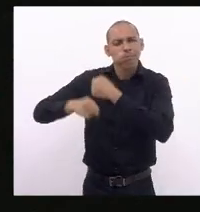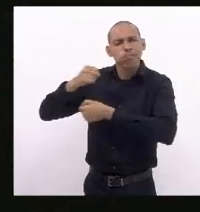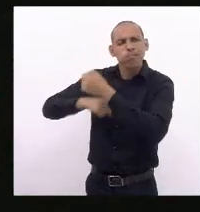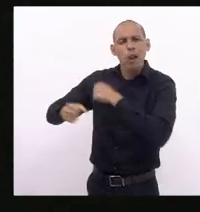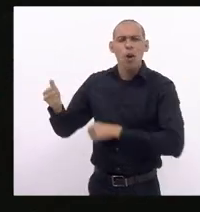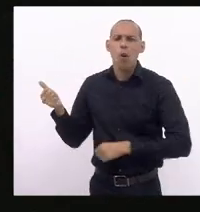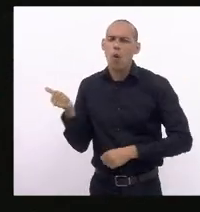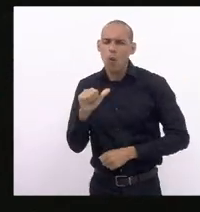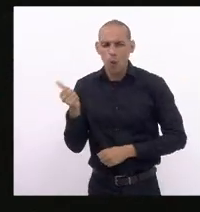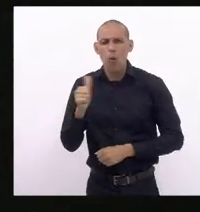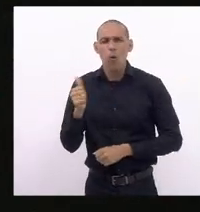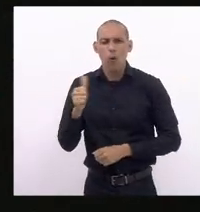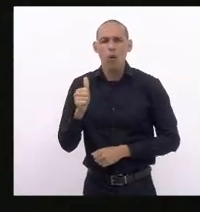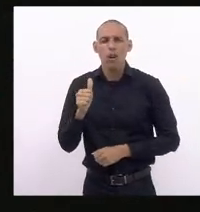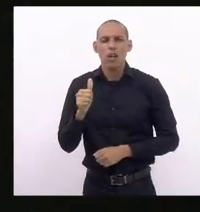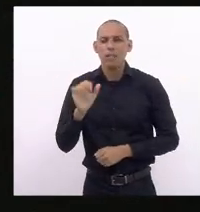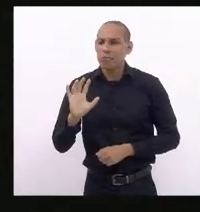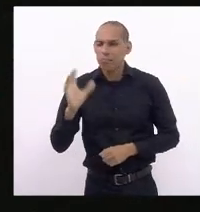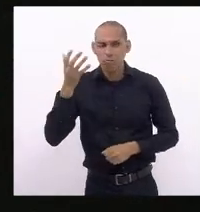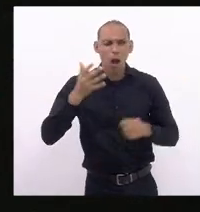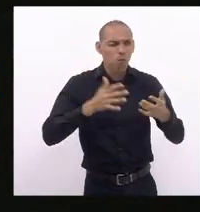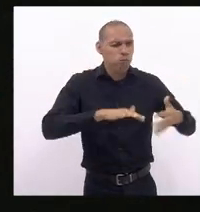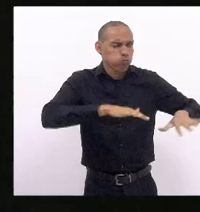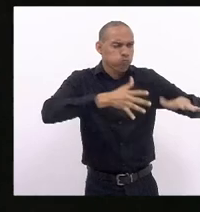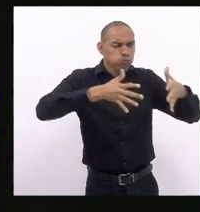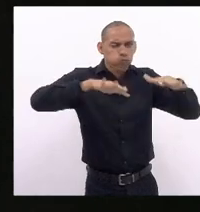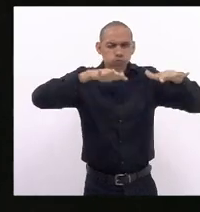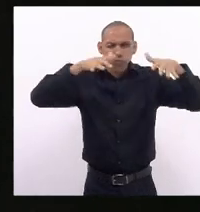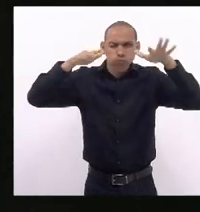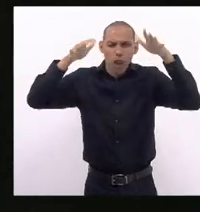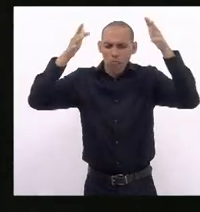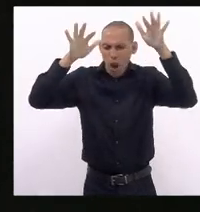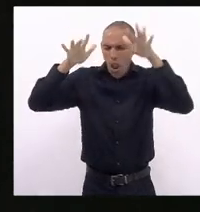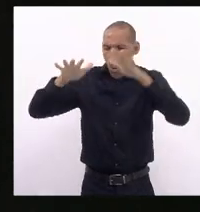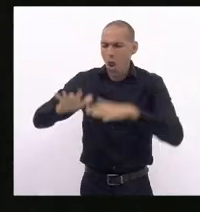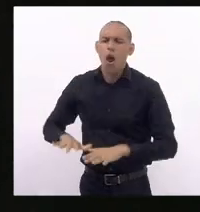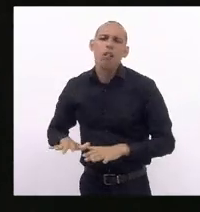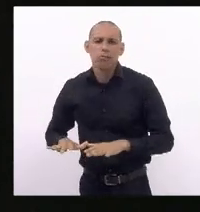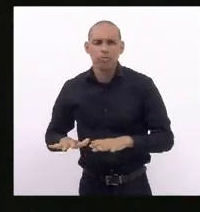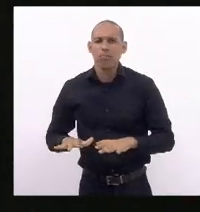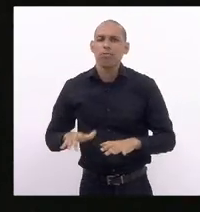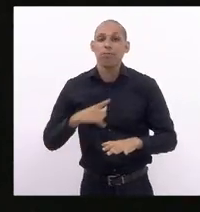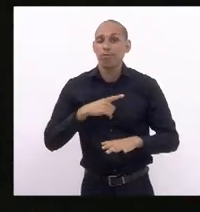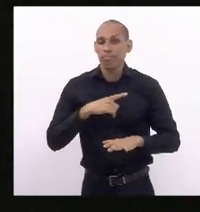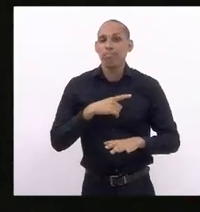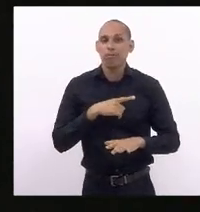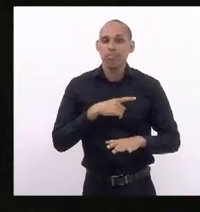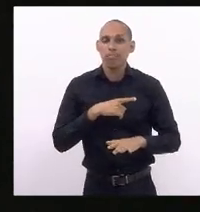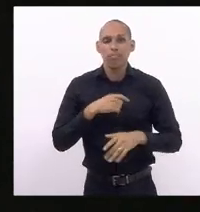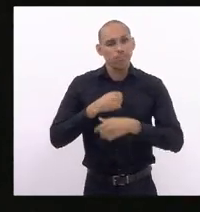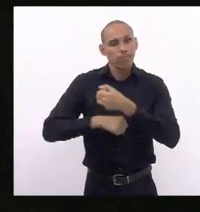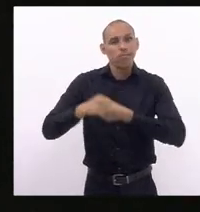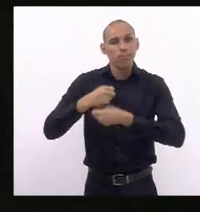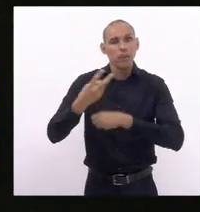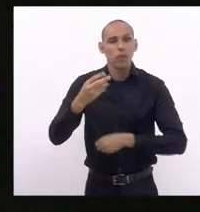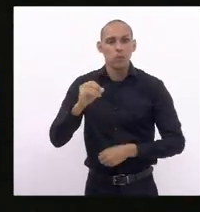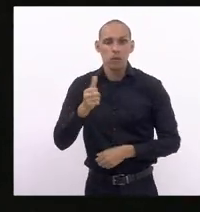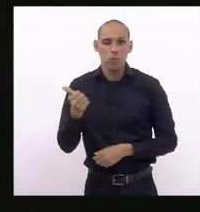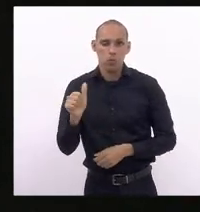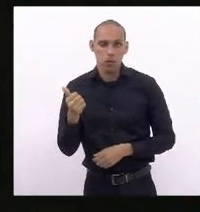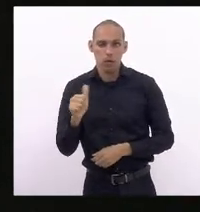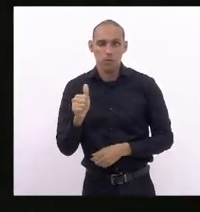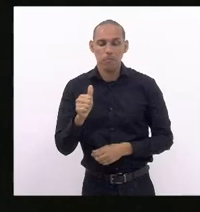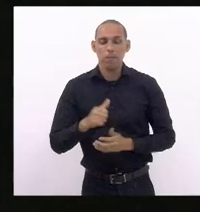também de um desastre, com inundações, com deslizamento de terras, ocorrido em 2011,